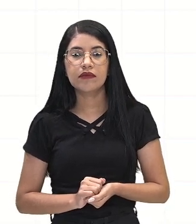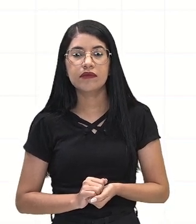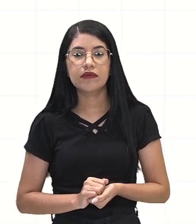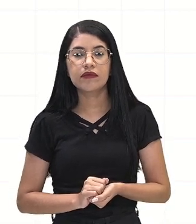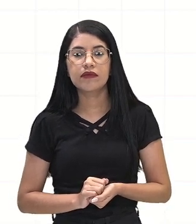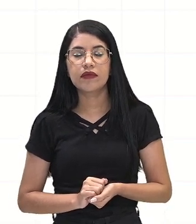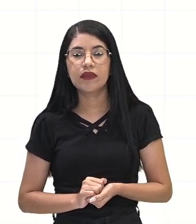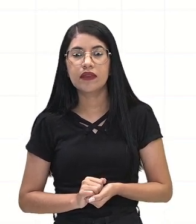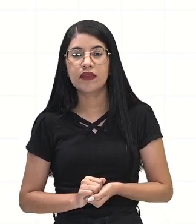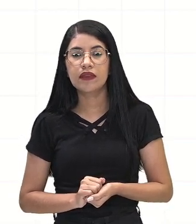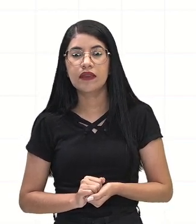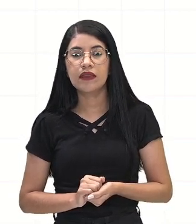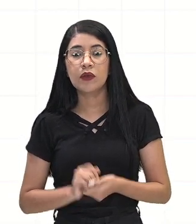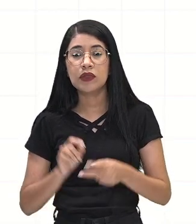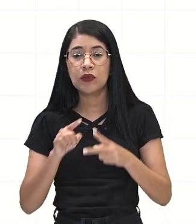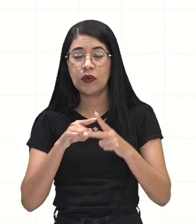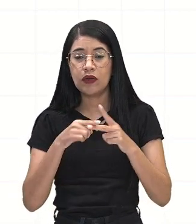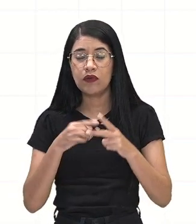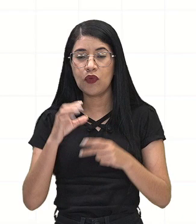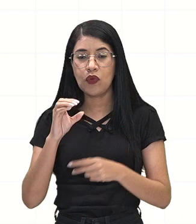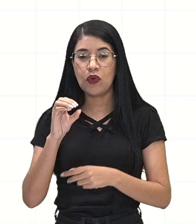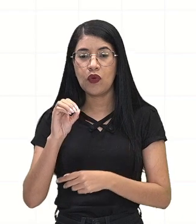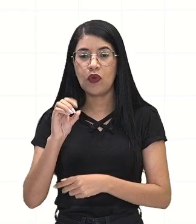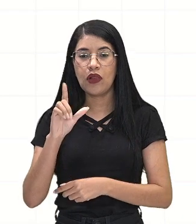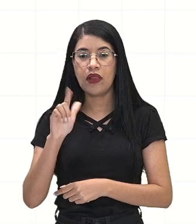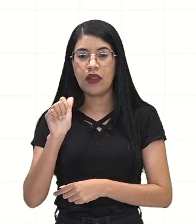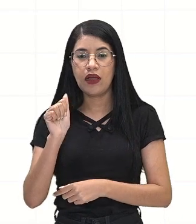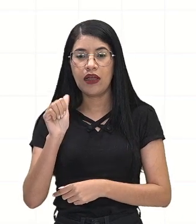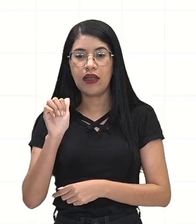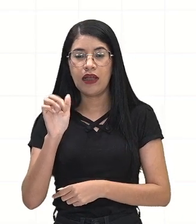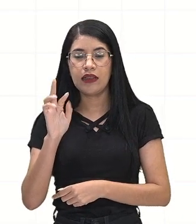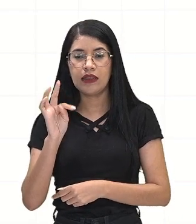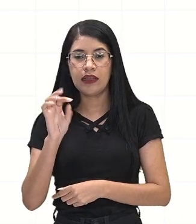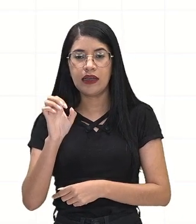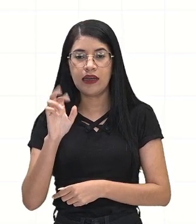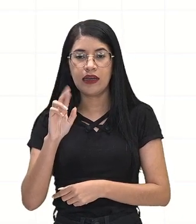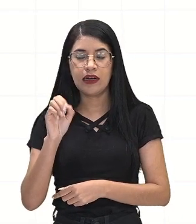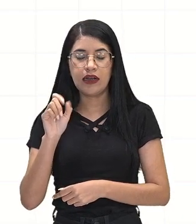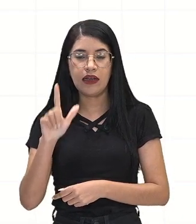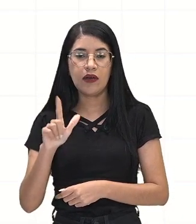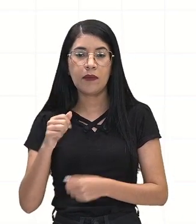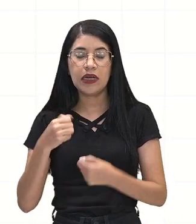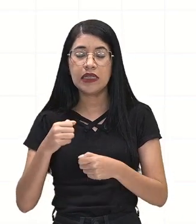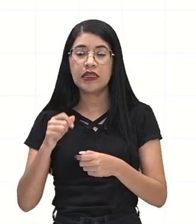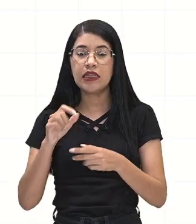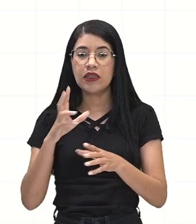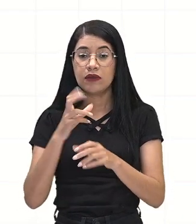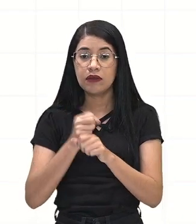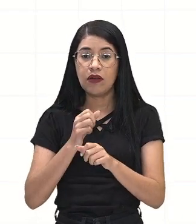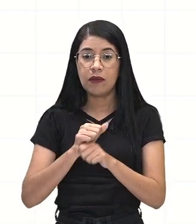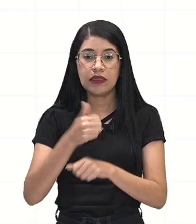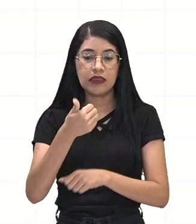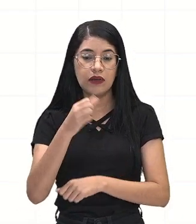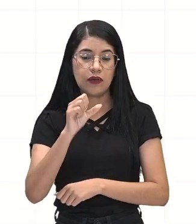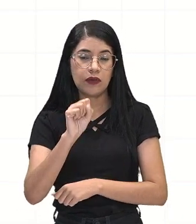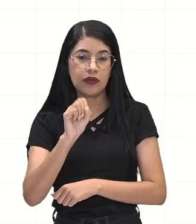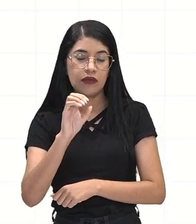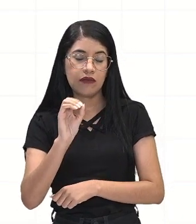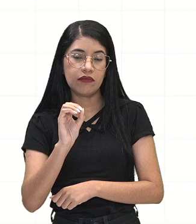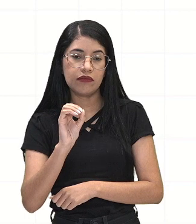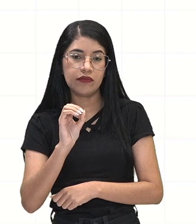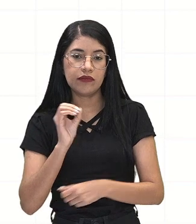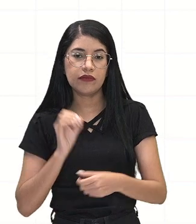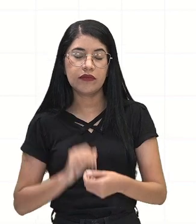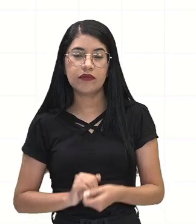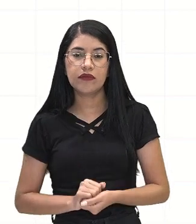ângulos colaterais internos, a soma deles vai ter que ser igual a 180 graus. Tudo bem? Então, posso